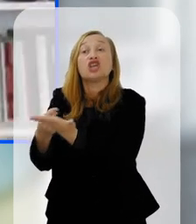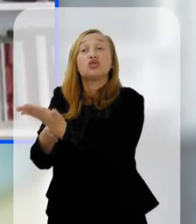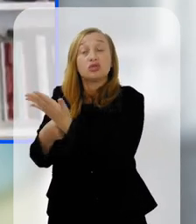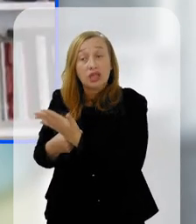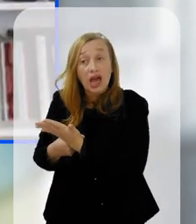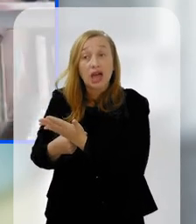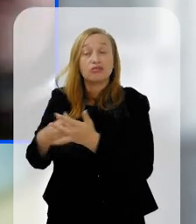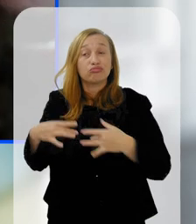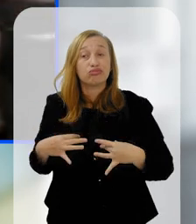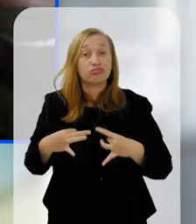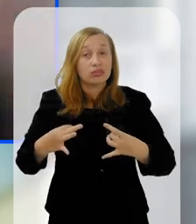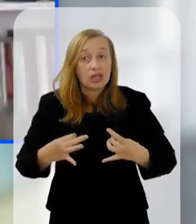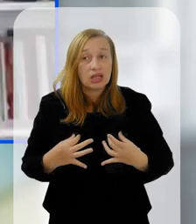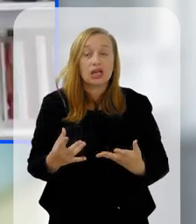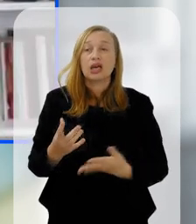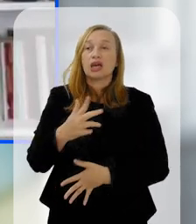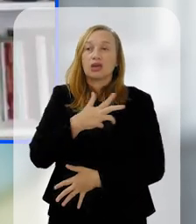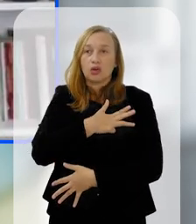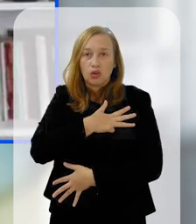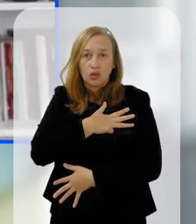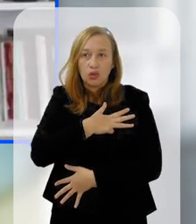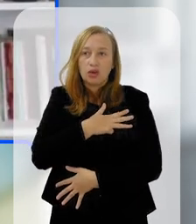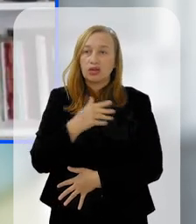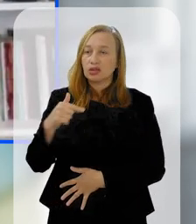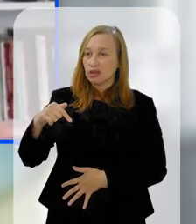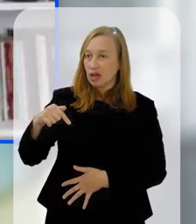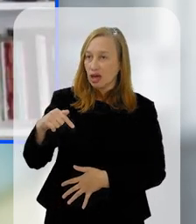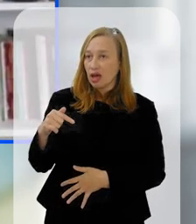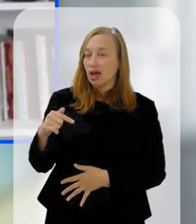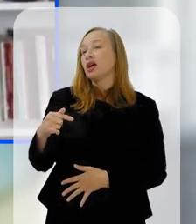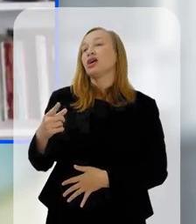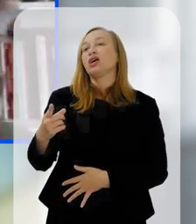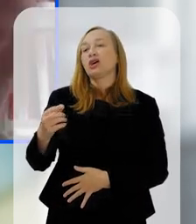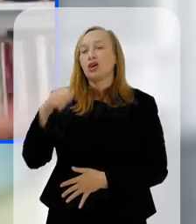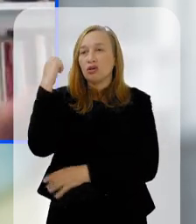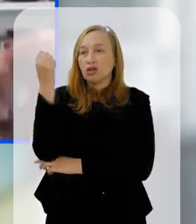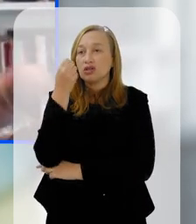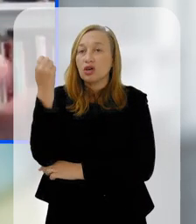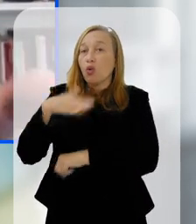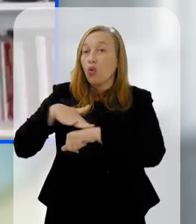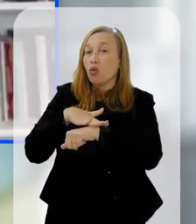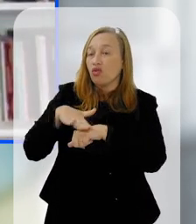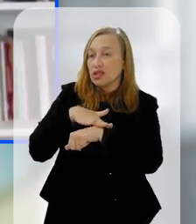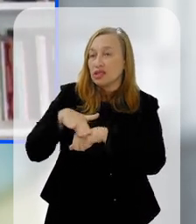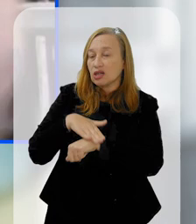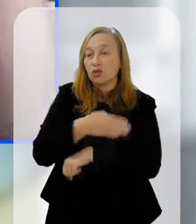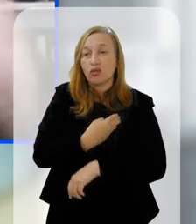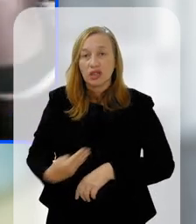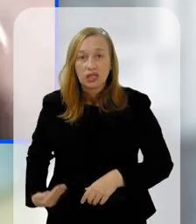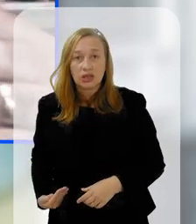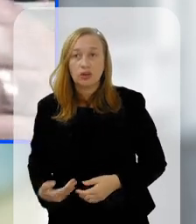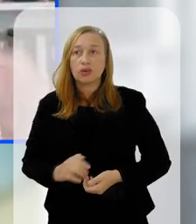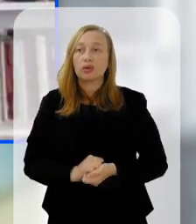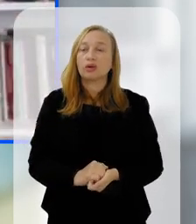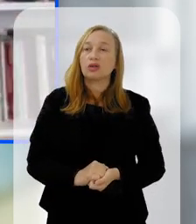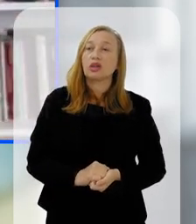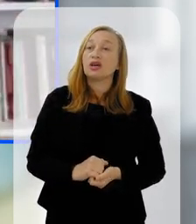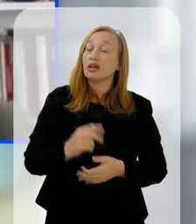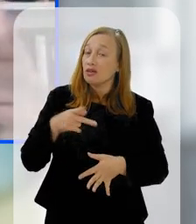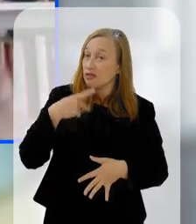toda a solidariedade. Neste momento, o presidente Lula está aqui no Rio Grande do Sul em conversa com o governador Eduardo Leite,